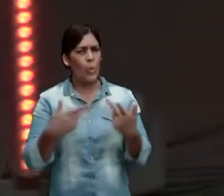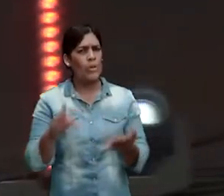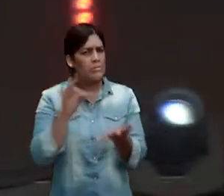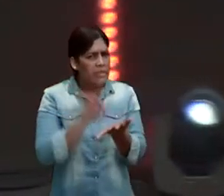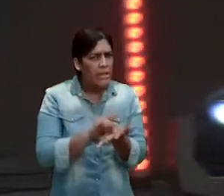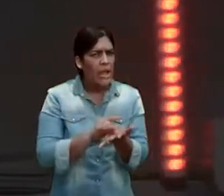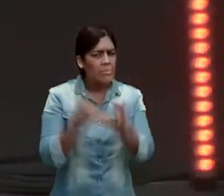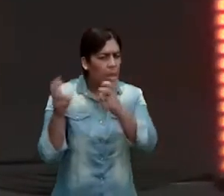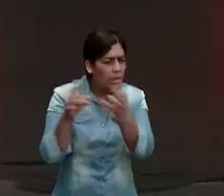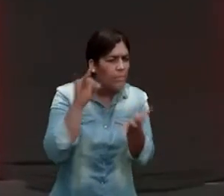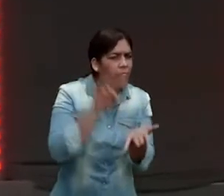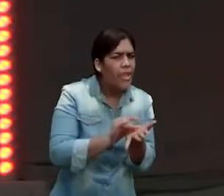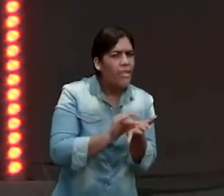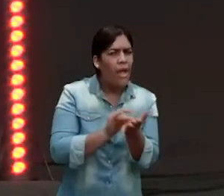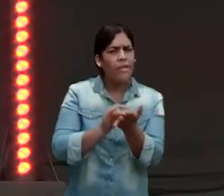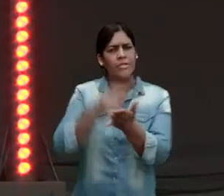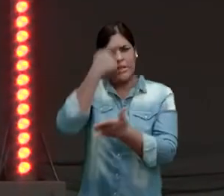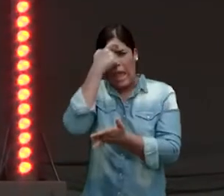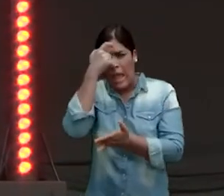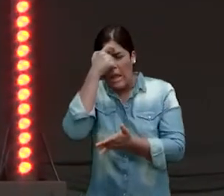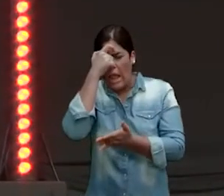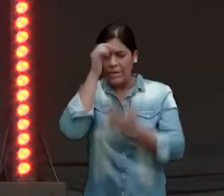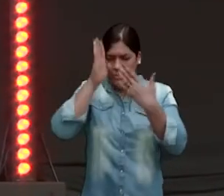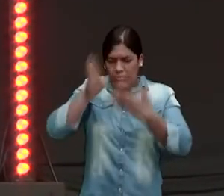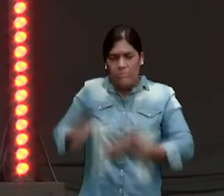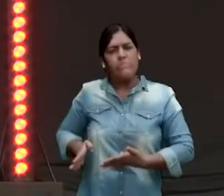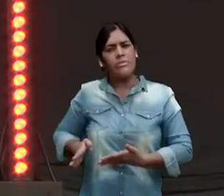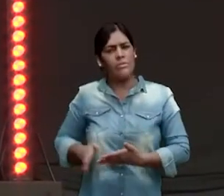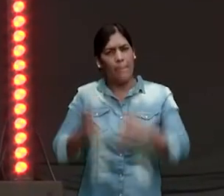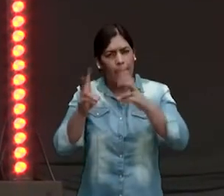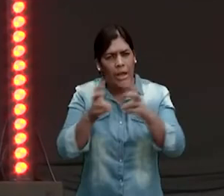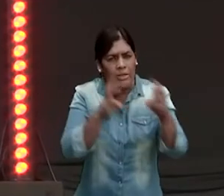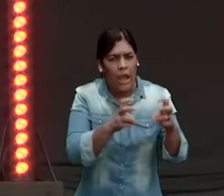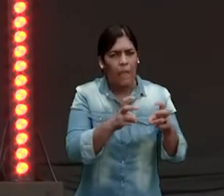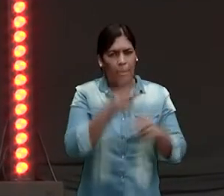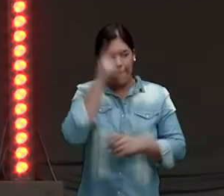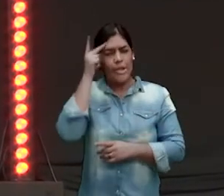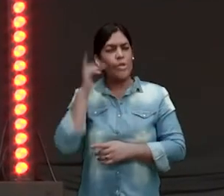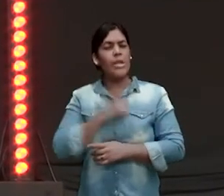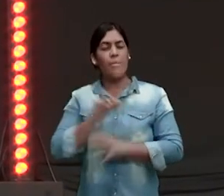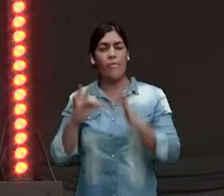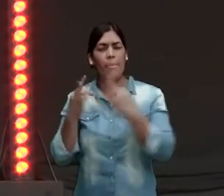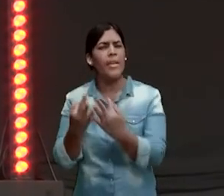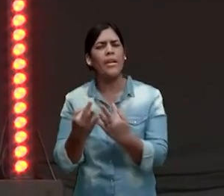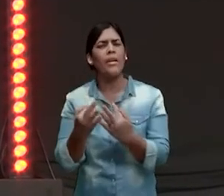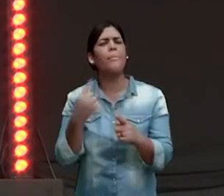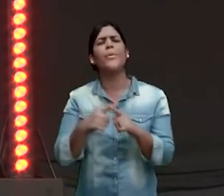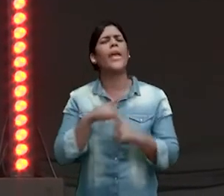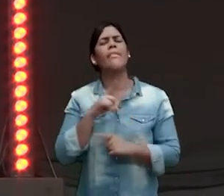sinceridade de Conduta boa de honestidade de apreço a família nesse mundo pé de